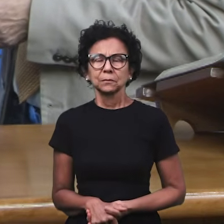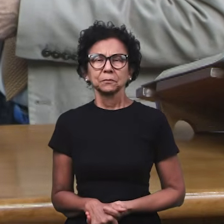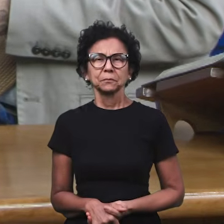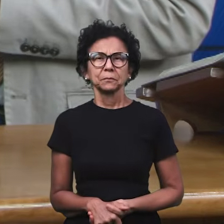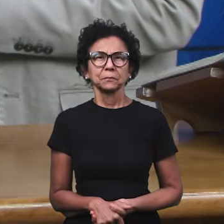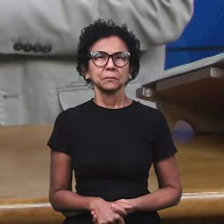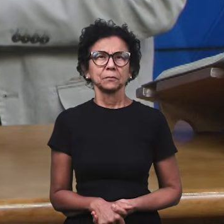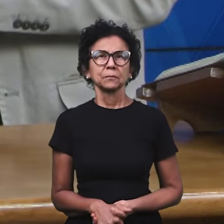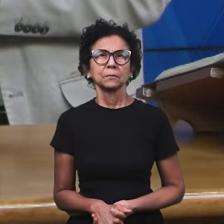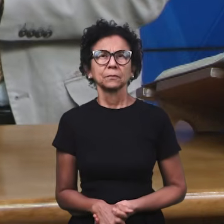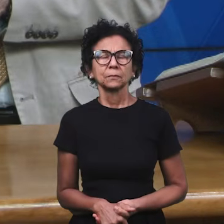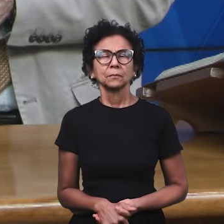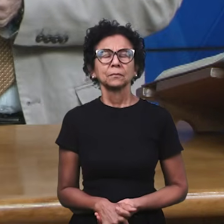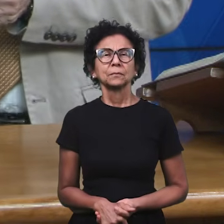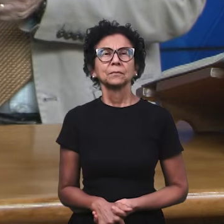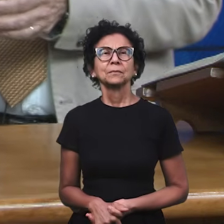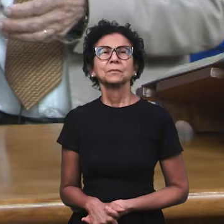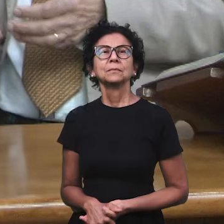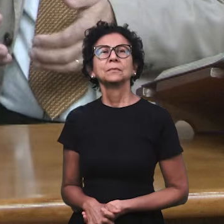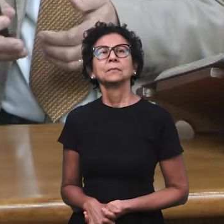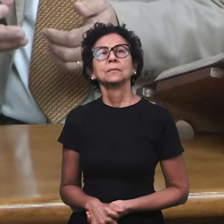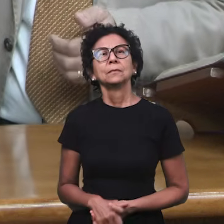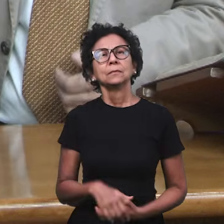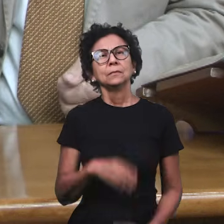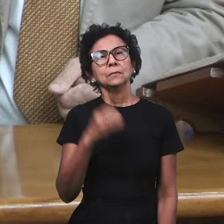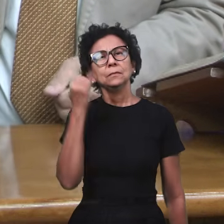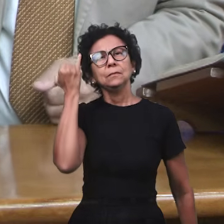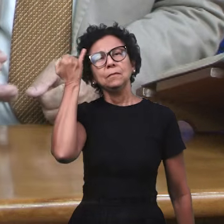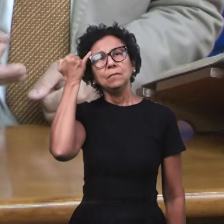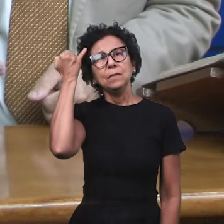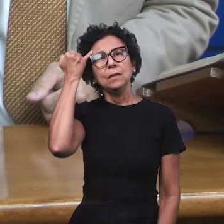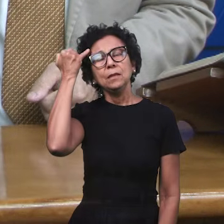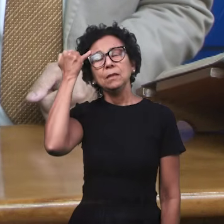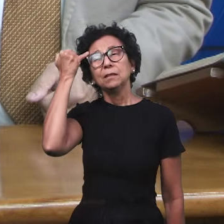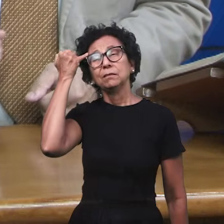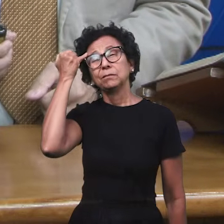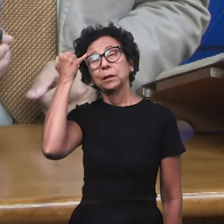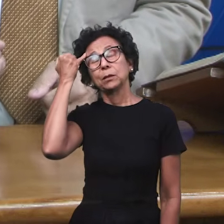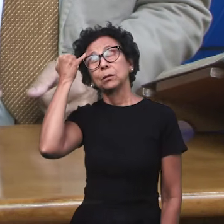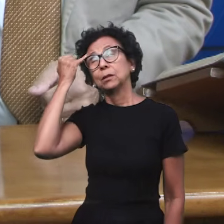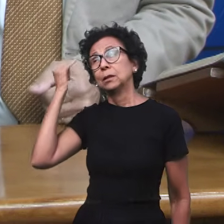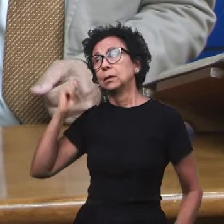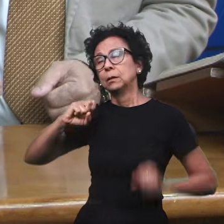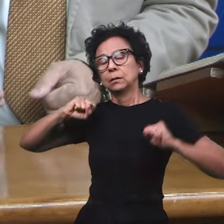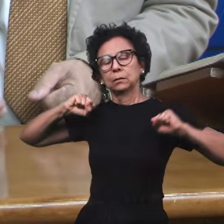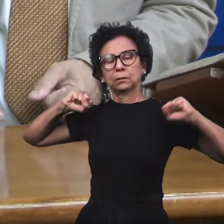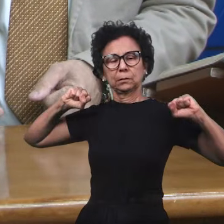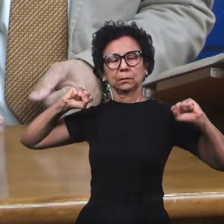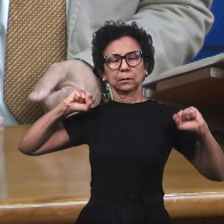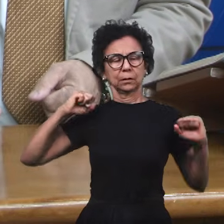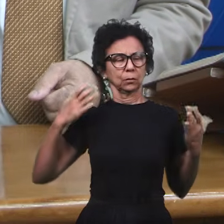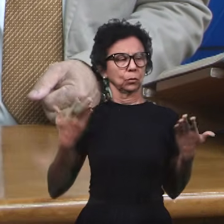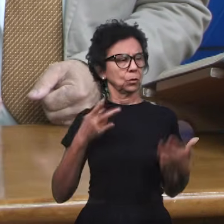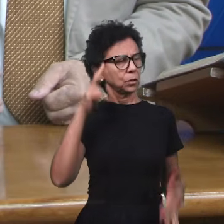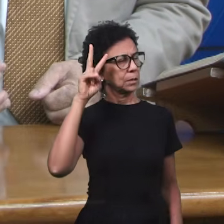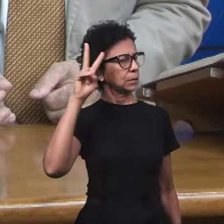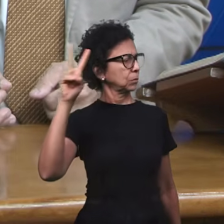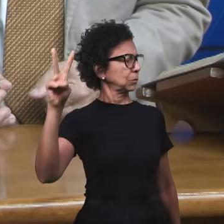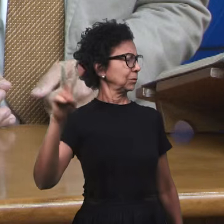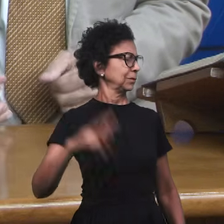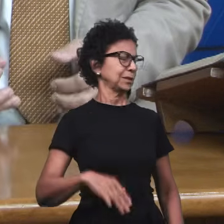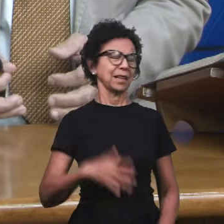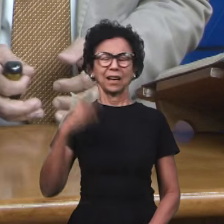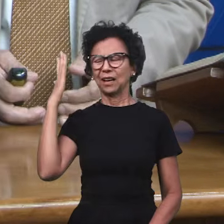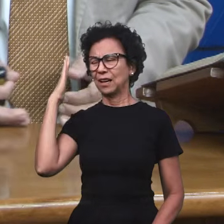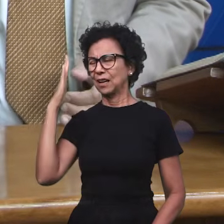Continuando aqui, preguiça, né? Preguiça é aquela letargia, né? Segunda-feira está chegando. Não, você vai ao trabalho, vai cumprir o